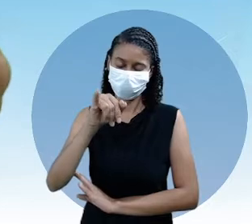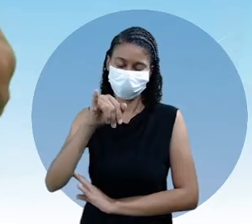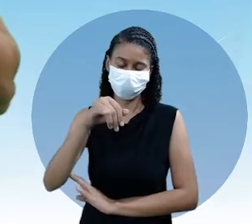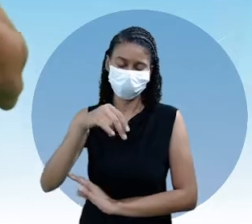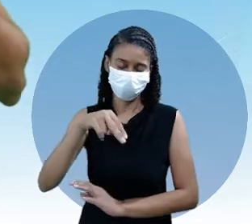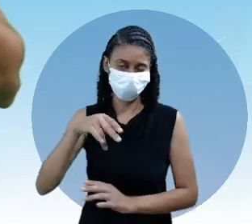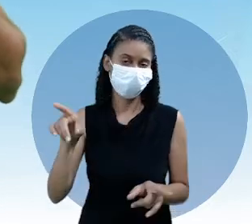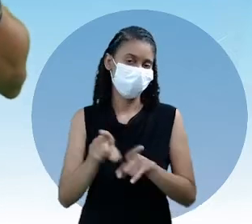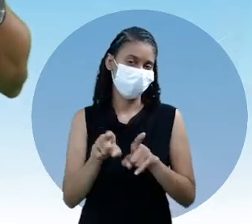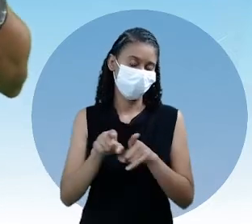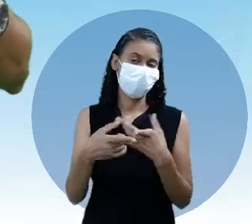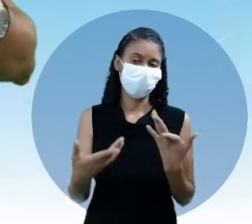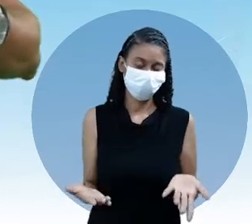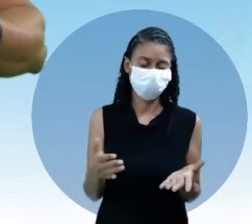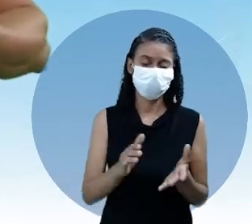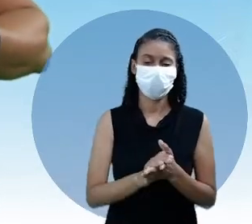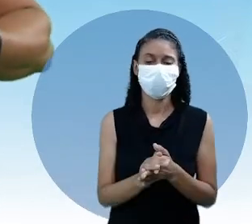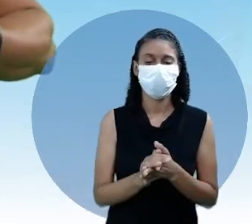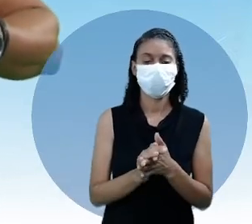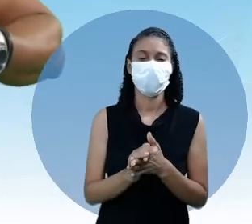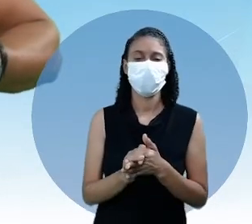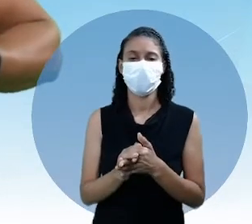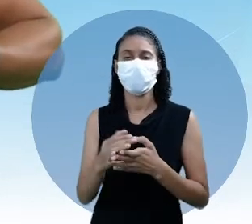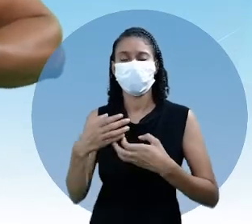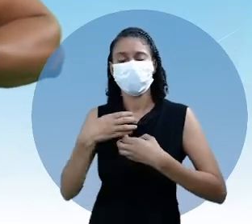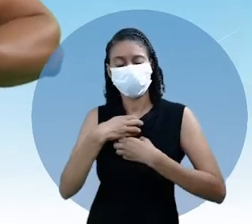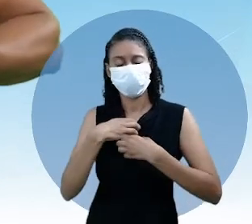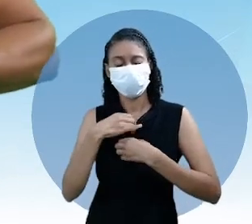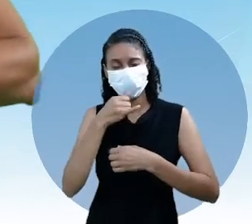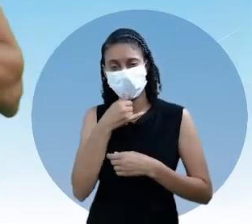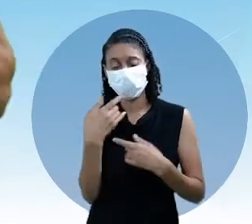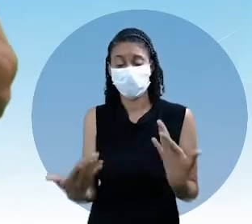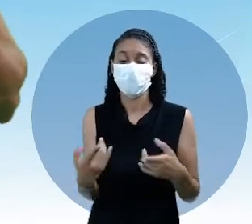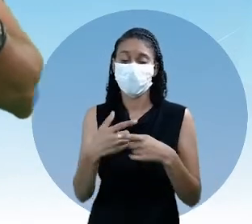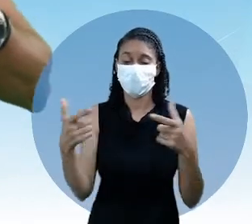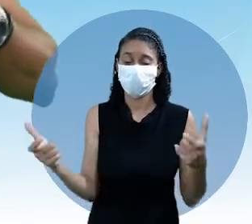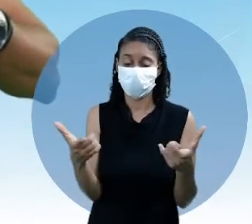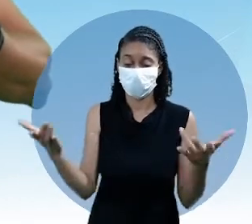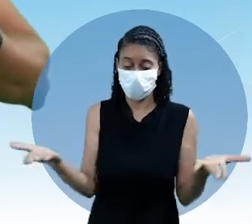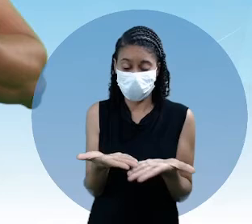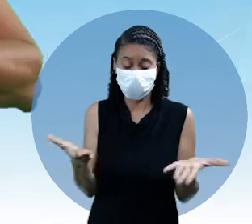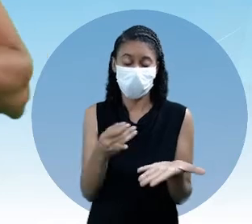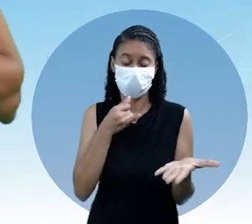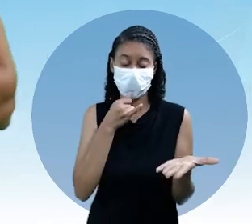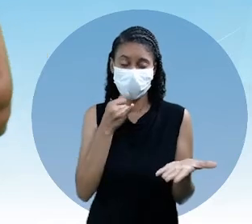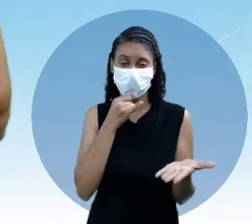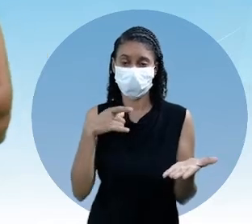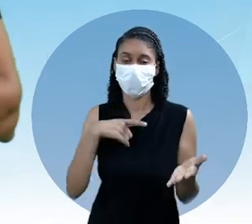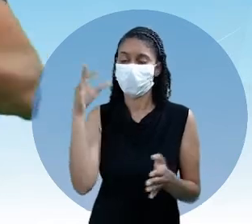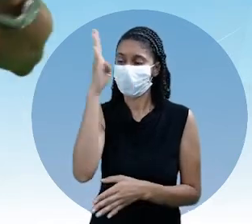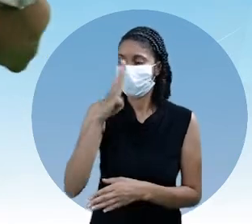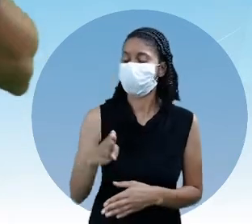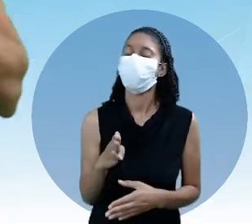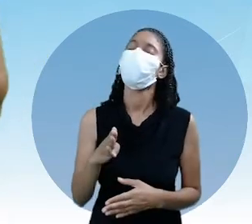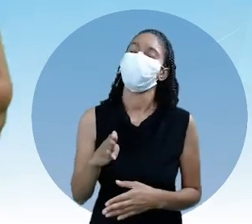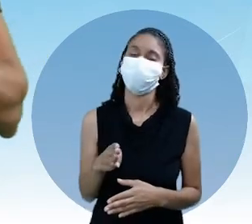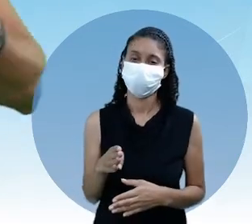pode colocar o Brasil, que é tão complexo, né, como sendo um